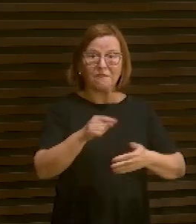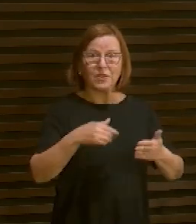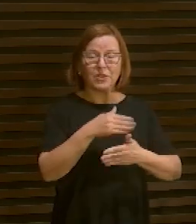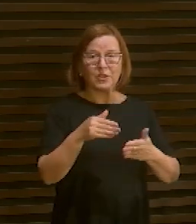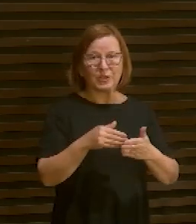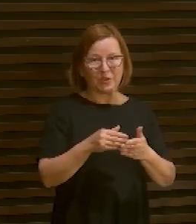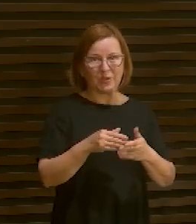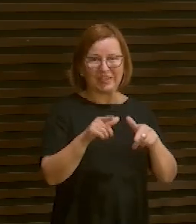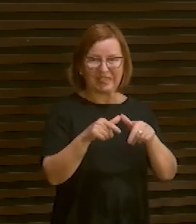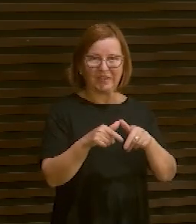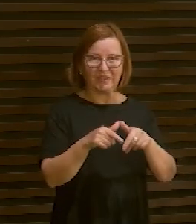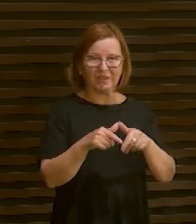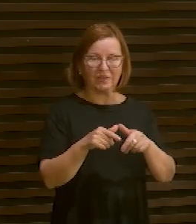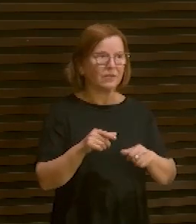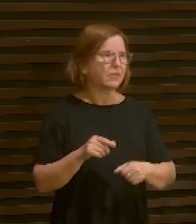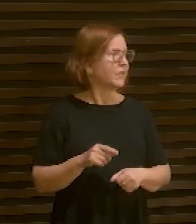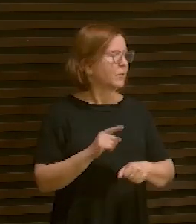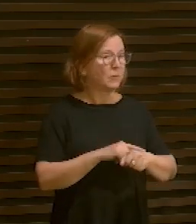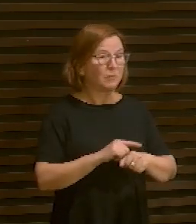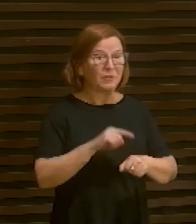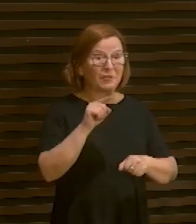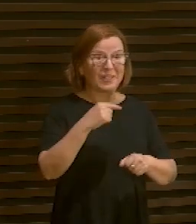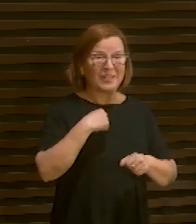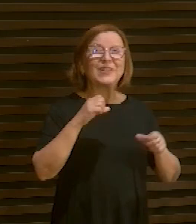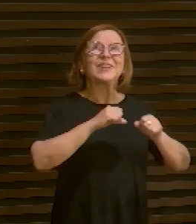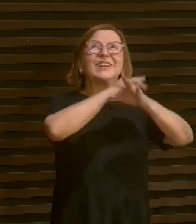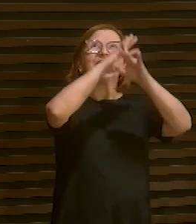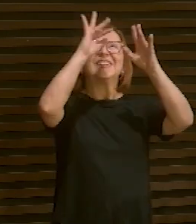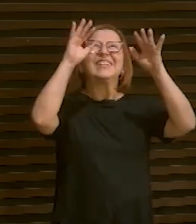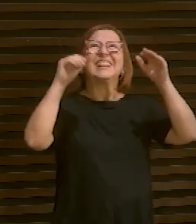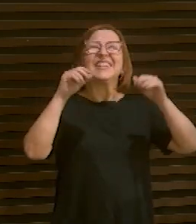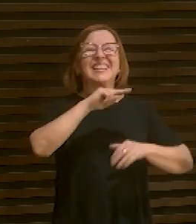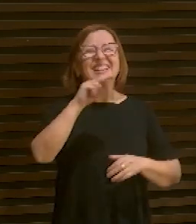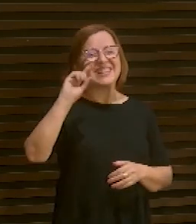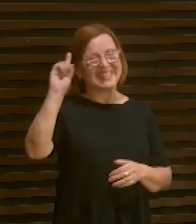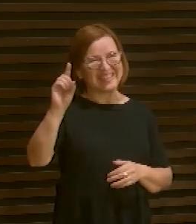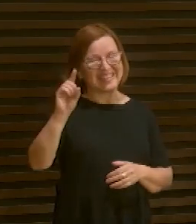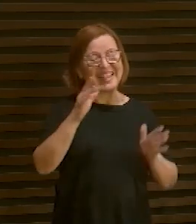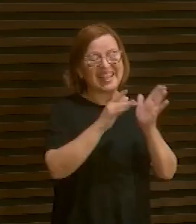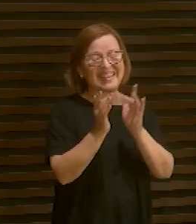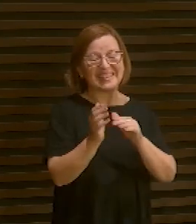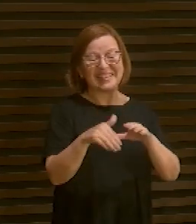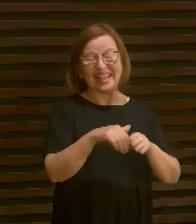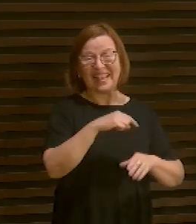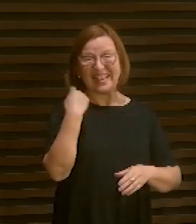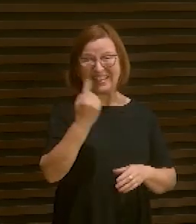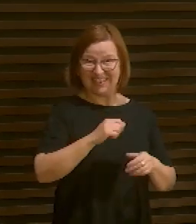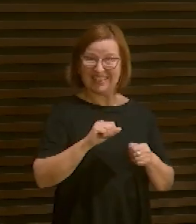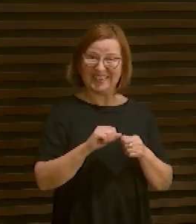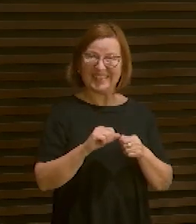Israel. Quando você e eu estamos glorificando o nome de Deus, é Jesus que está em nós, é Ele que está fazendo isso.